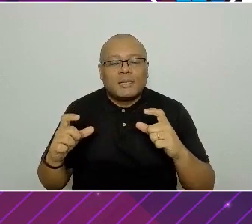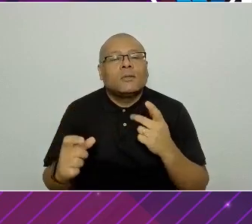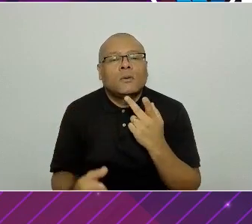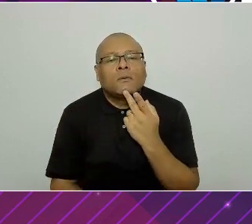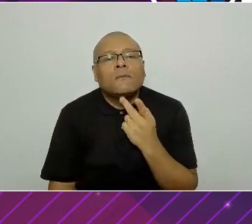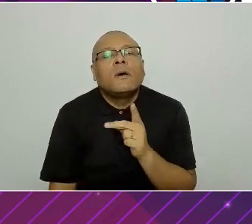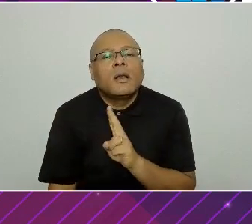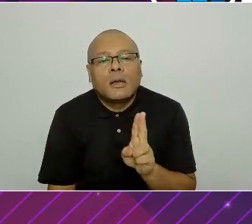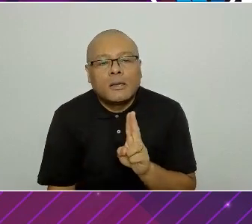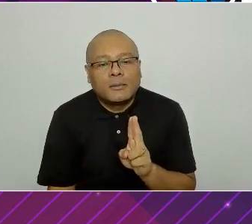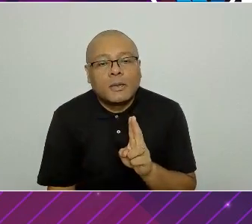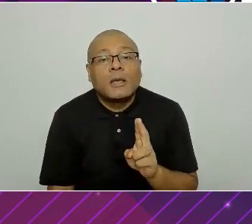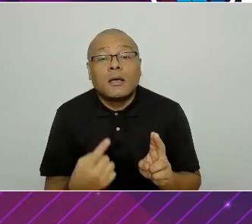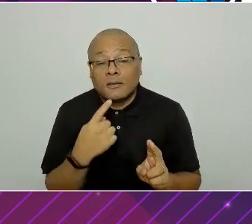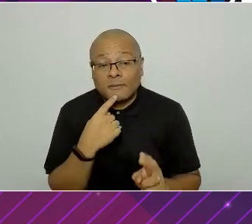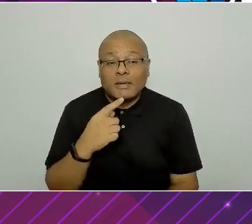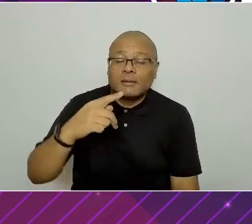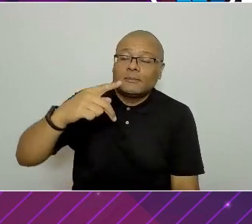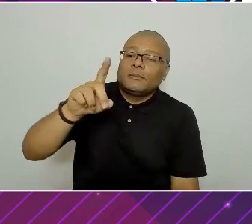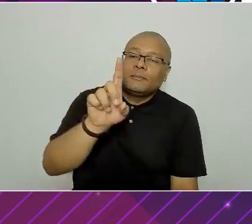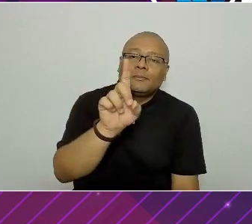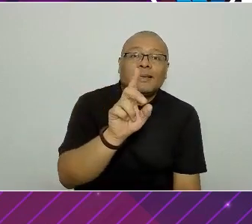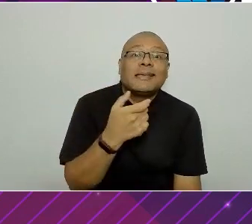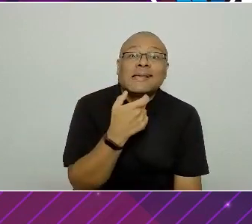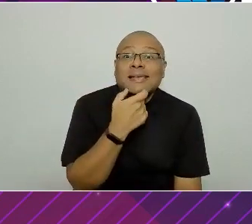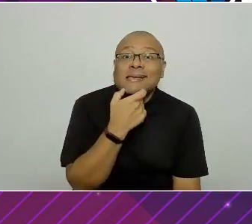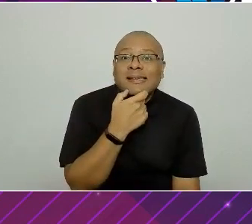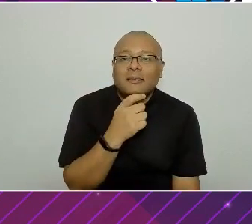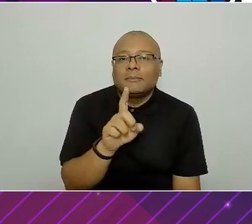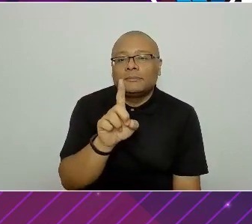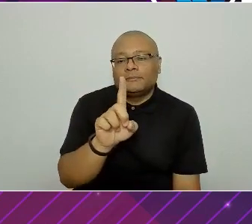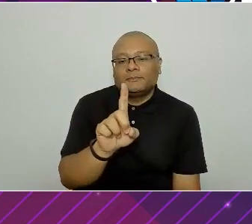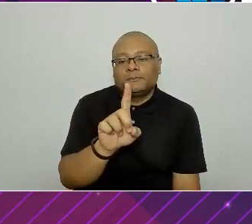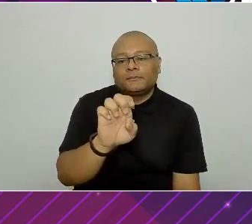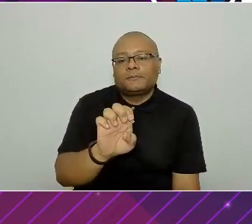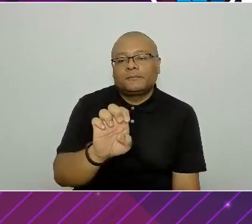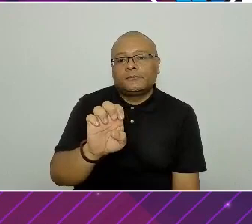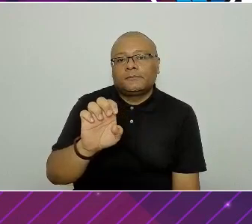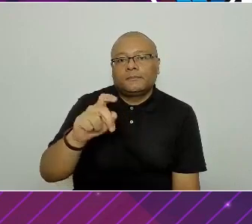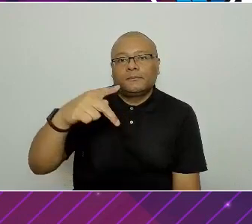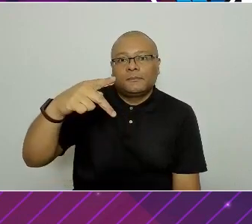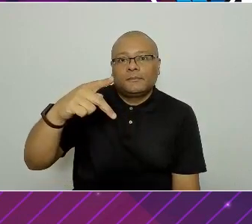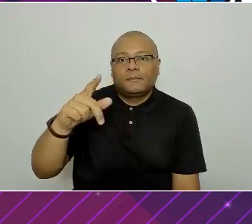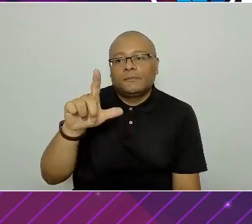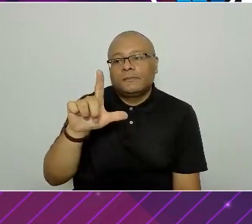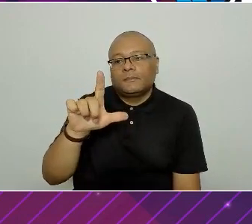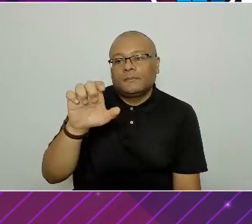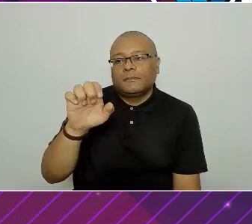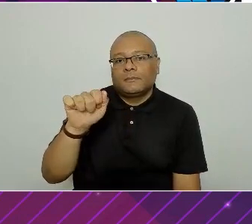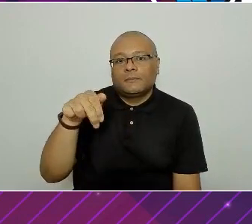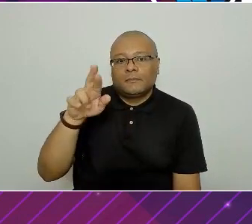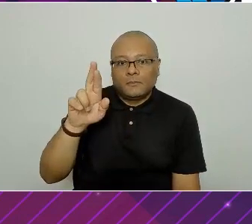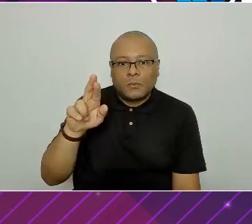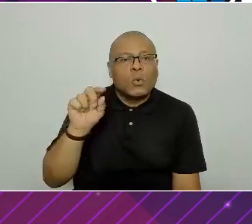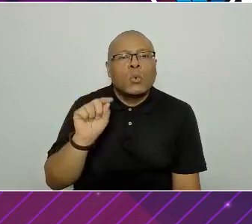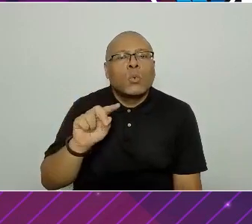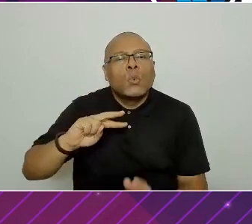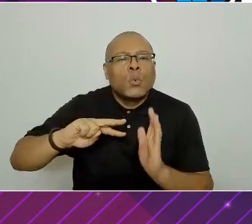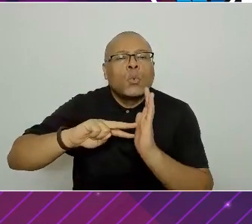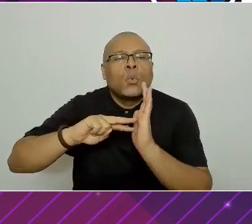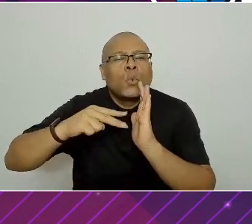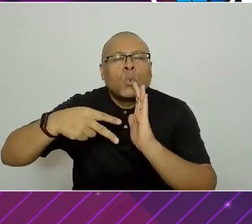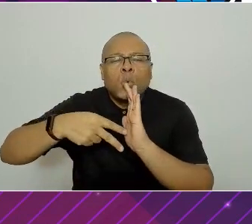de deep learning, né? Esse termo é familiar para alguns aqui, deep learning. Então, é uma rede neural